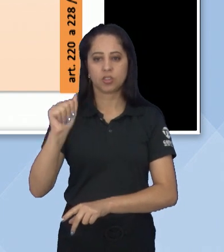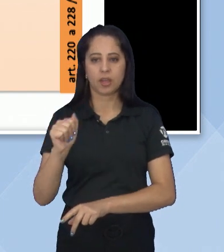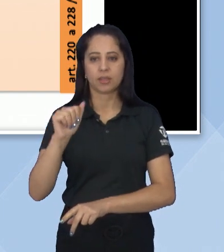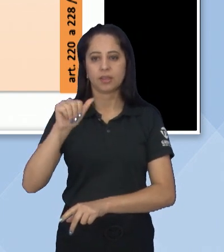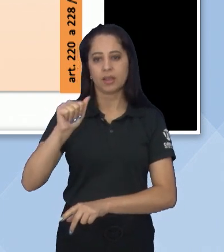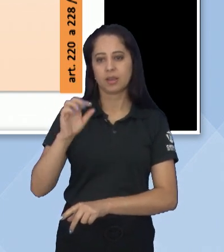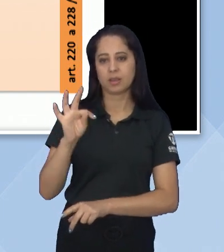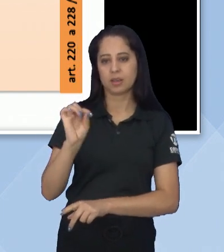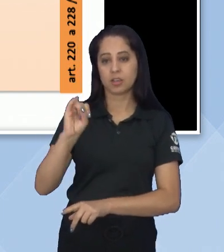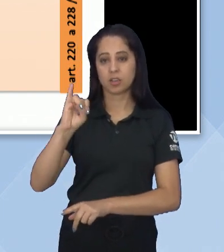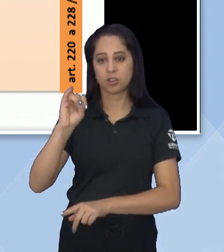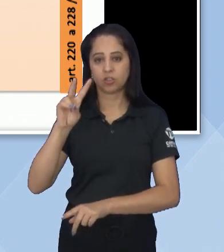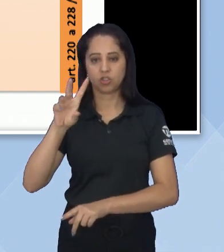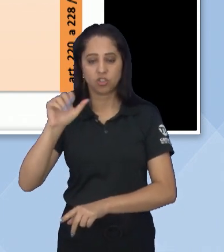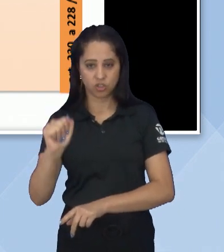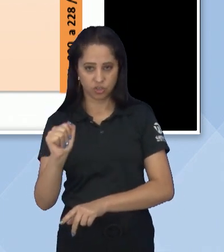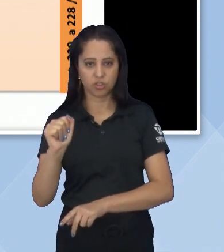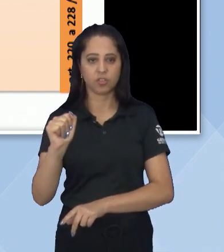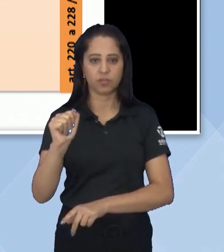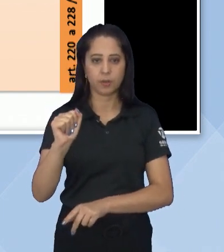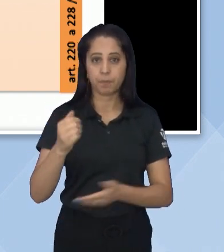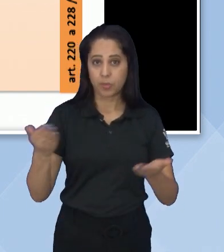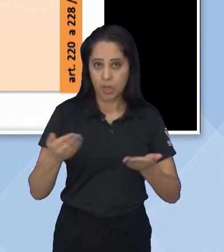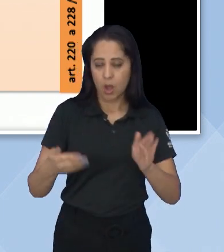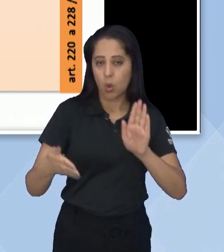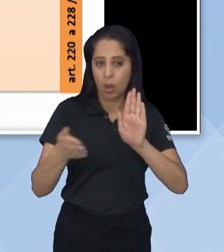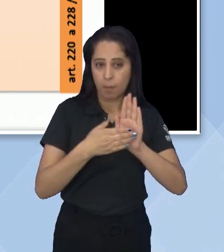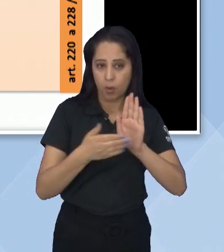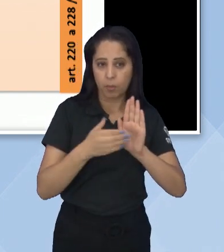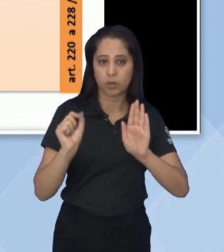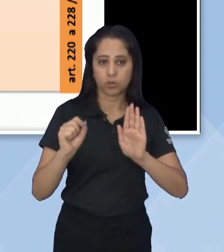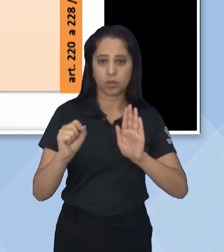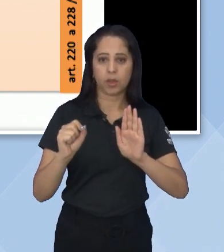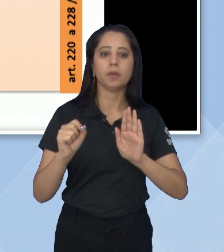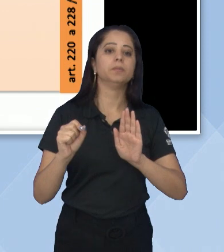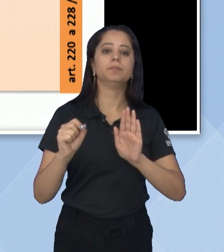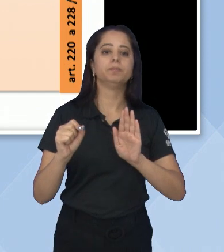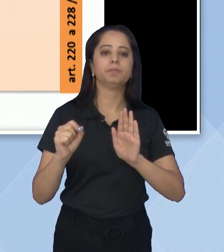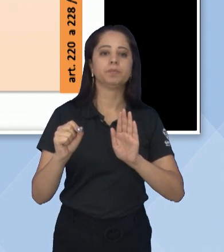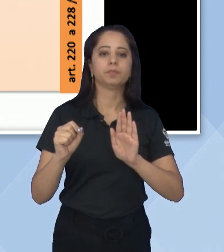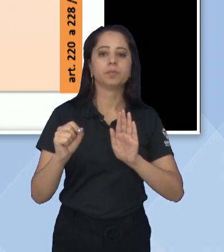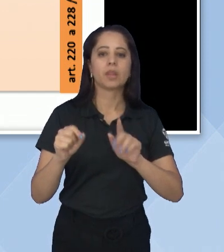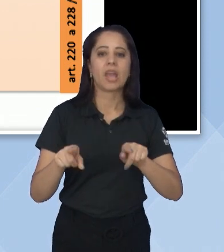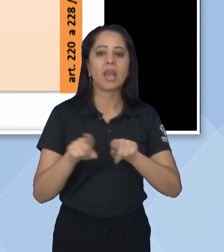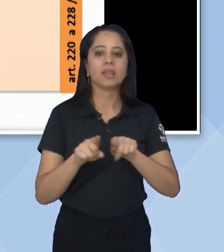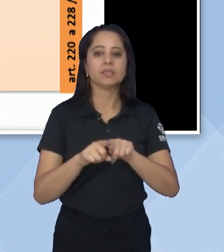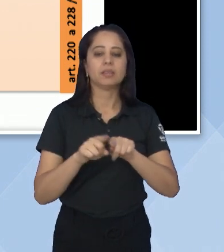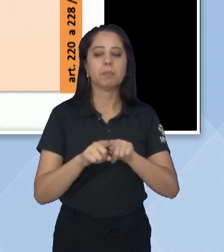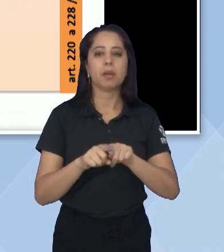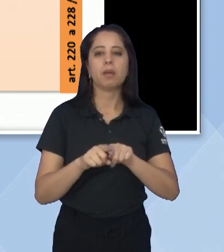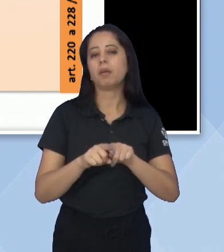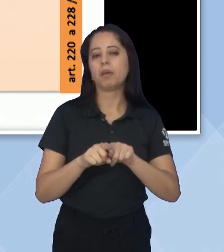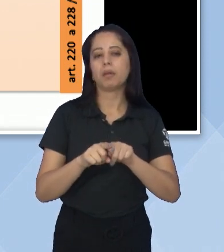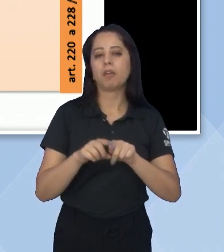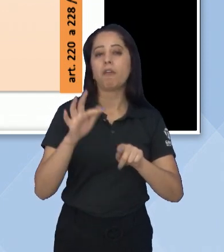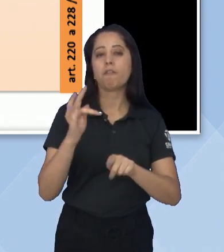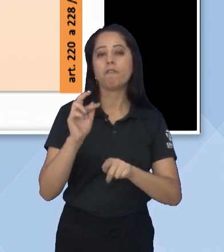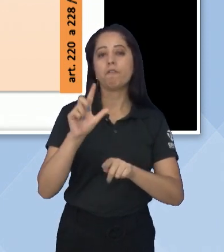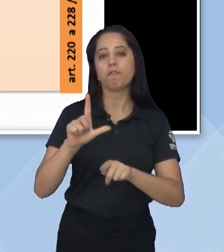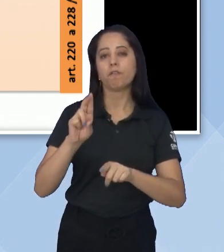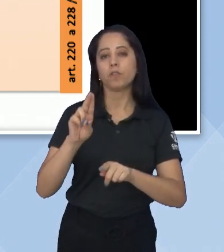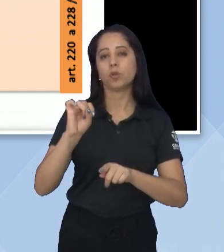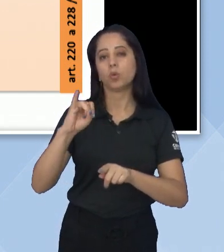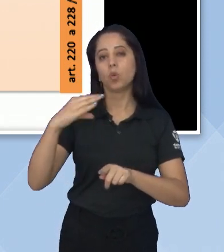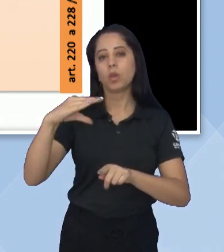tínhamos a figura na lei que nós estamos procurando alterar elas que é fachada ativa e fruição Pública de forma isolada só que a fruição